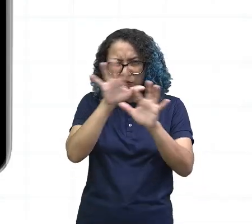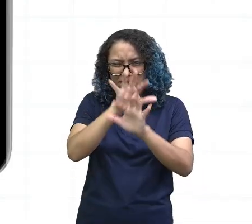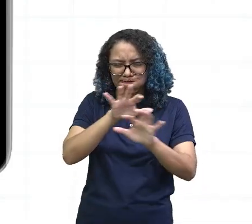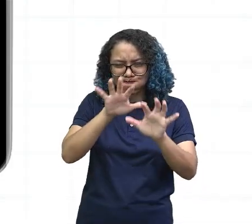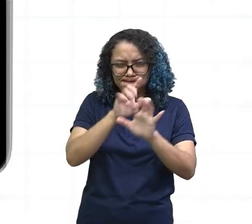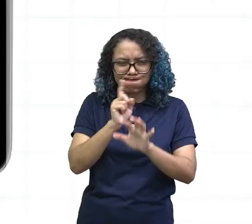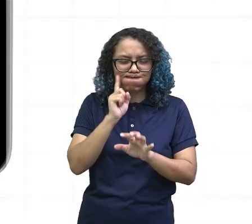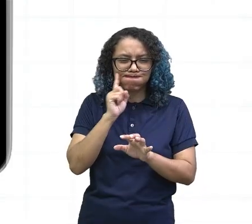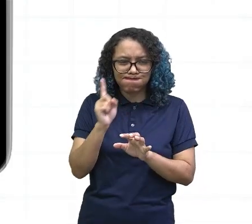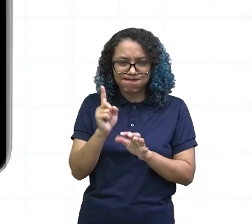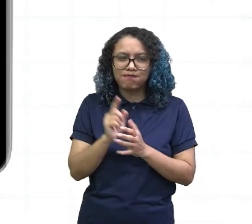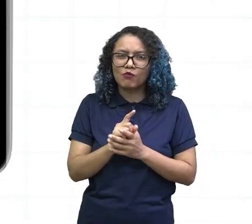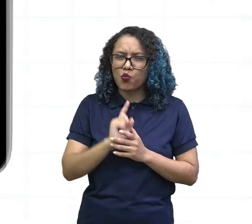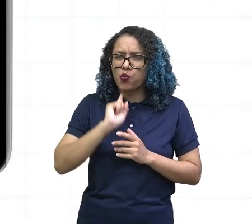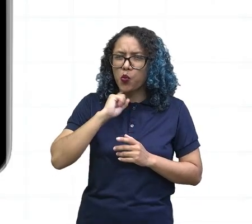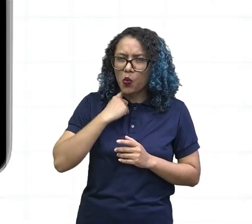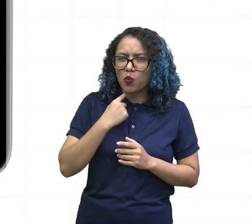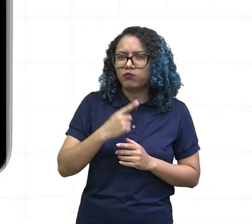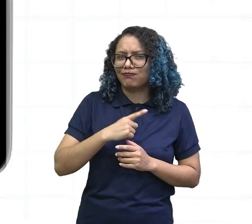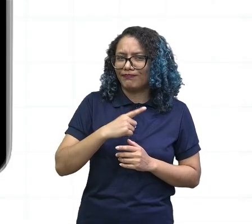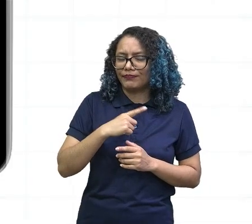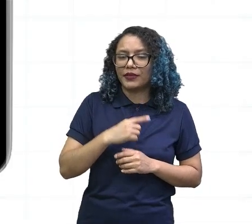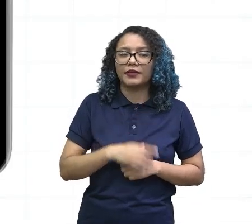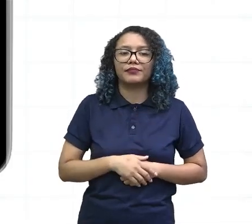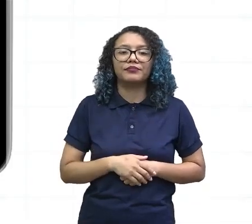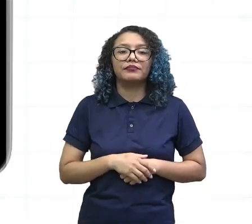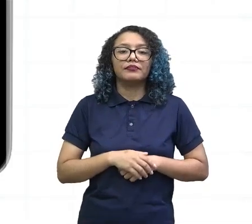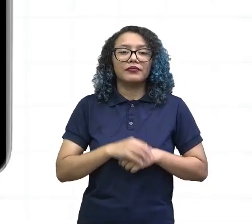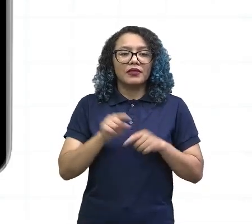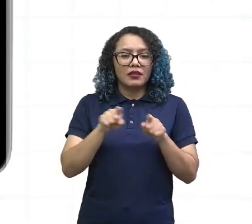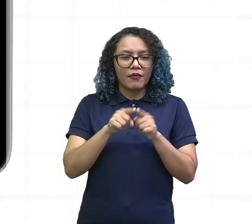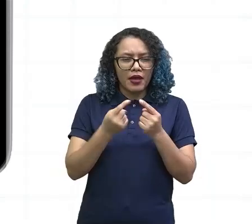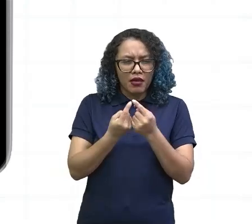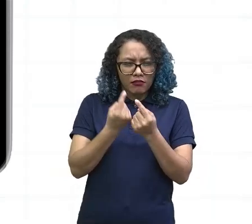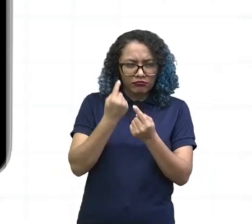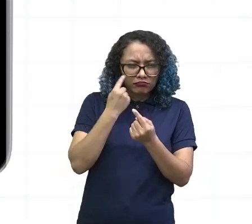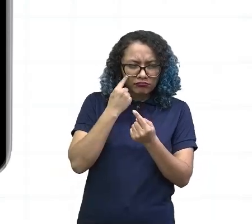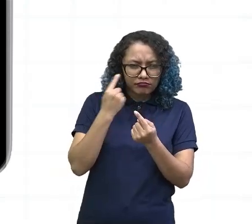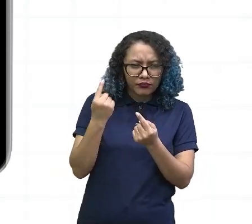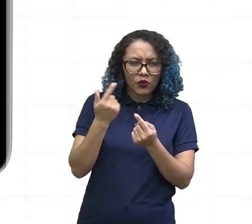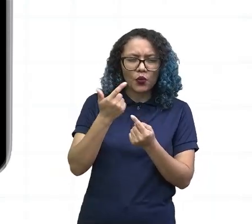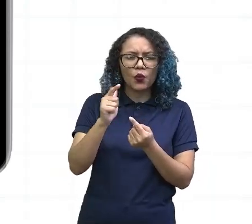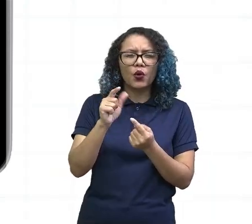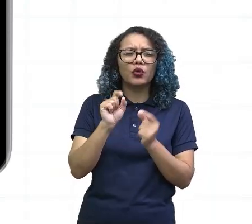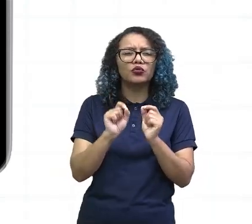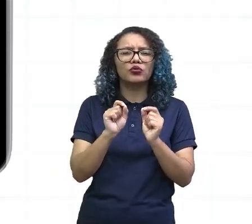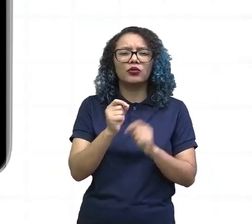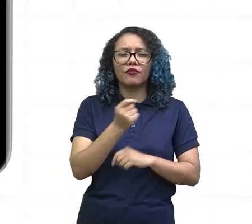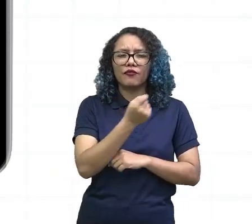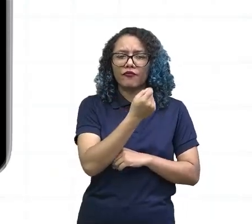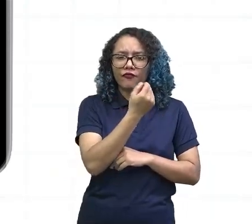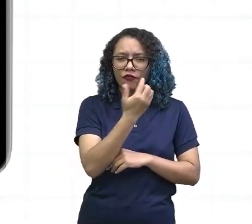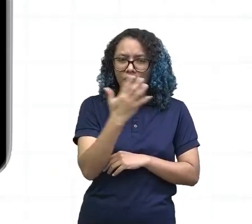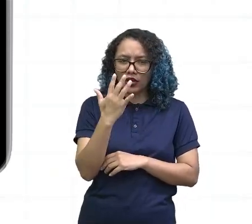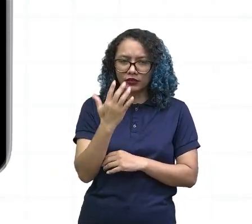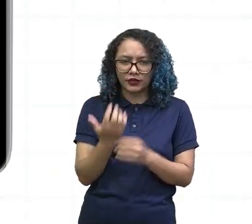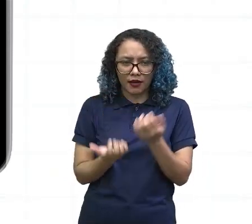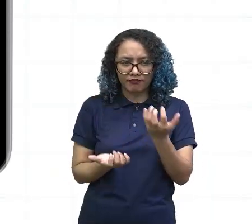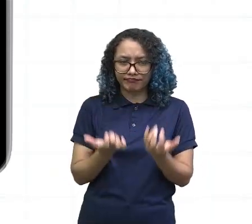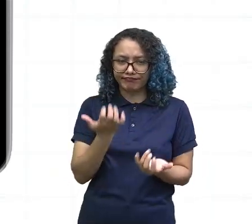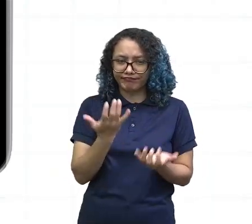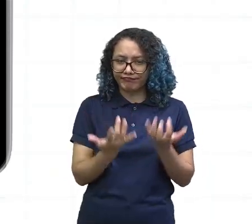na atmosfera esses poluentes. Mais ao fundo, ali na nossa imagem, a gente tem também situações de queimada, né? A gente observa ali um